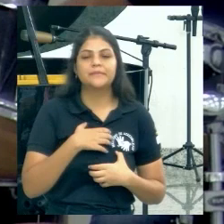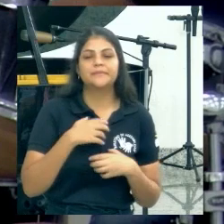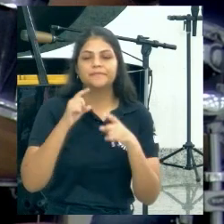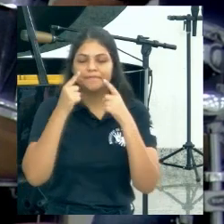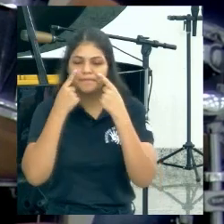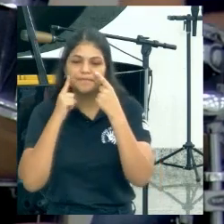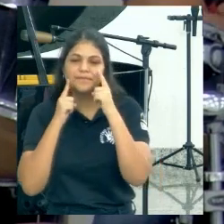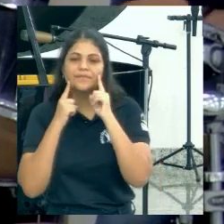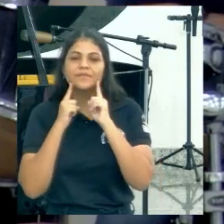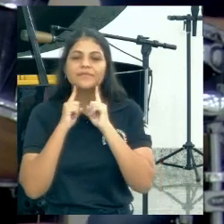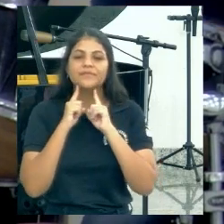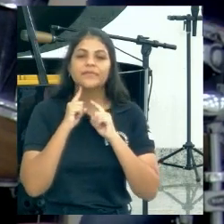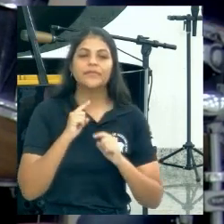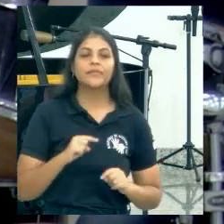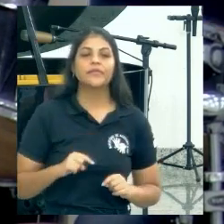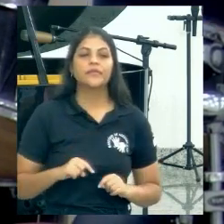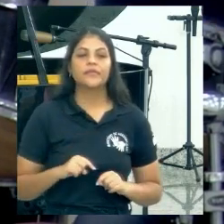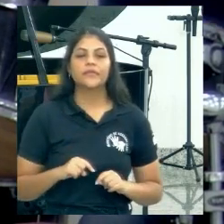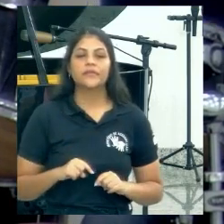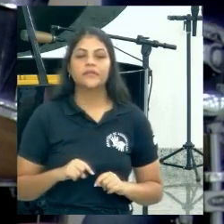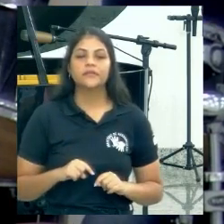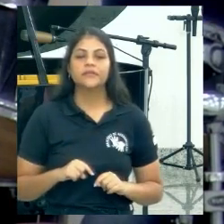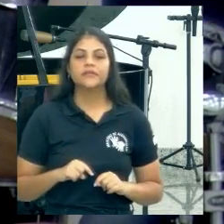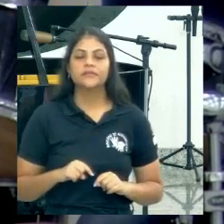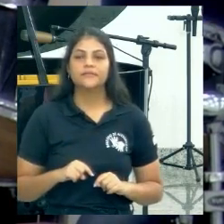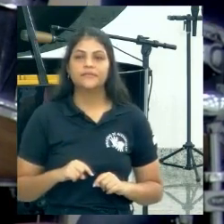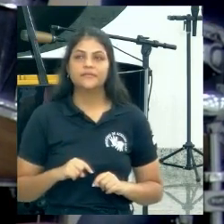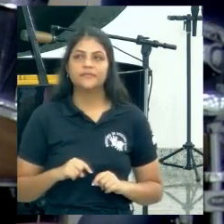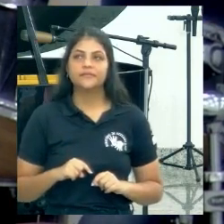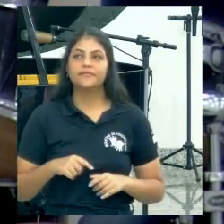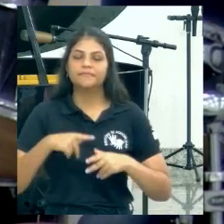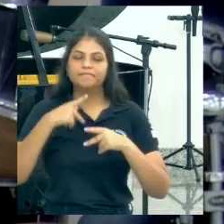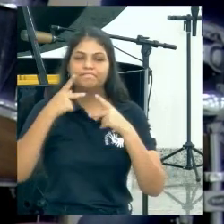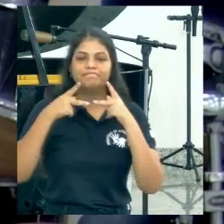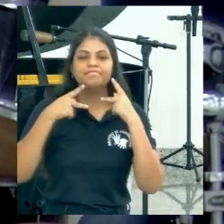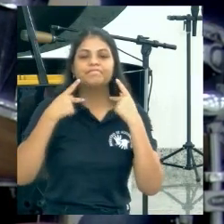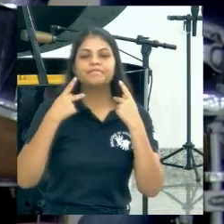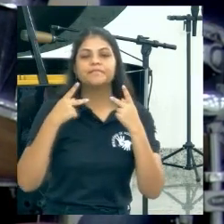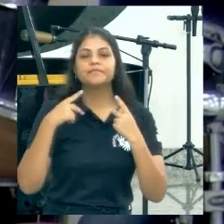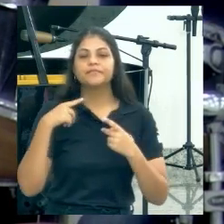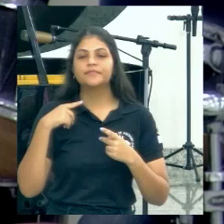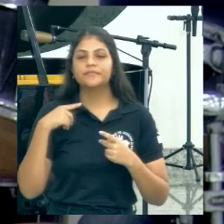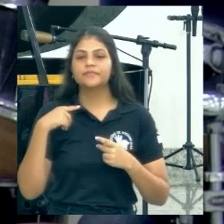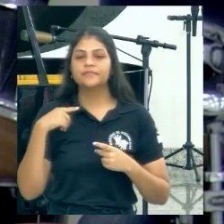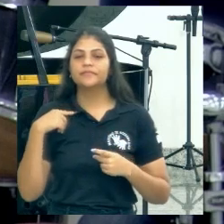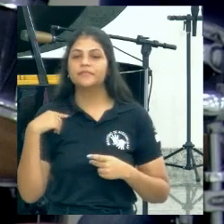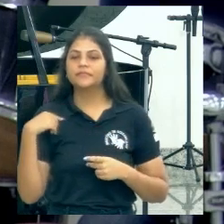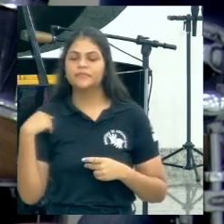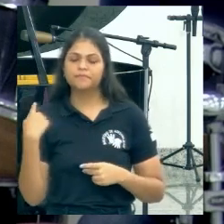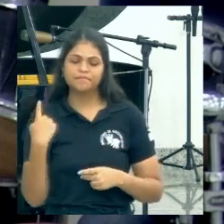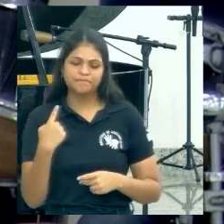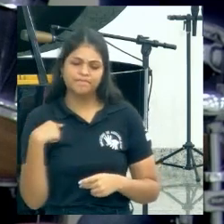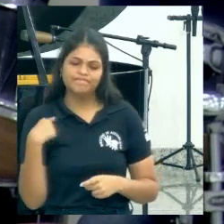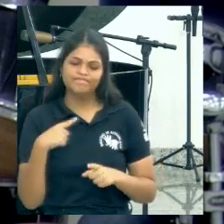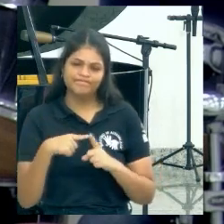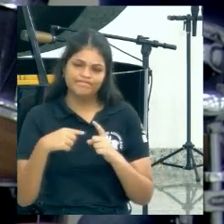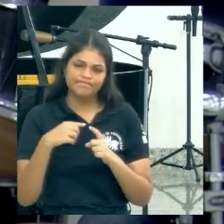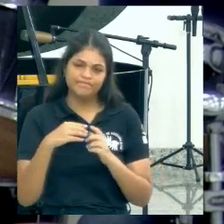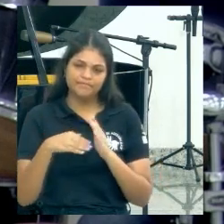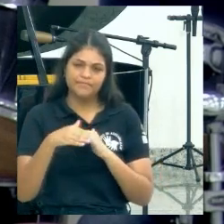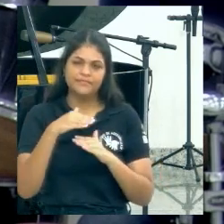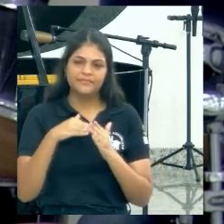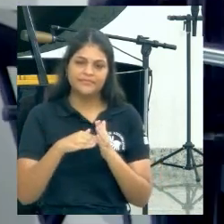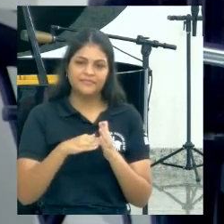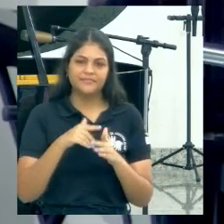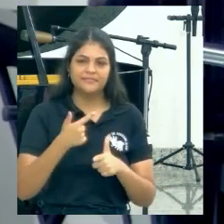são tão marcantes. Poesias, sermões que são pregados em meio a tudo isso. E eu fico impressionado porque